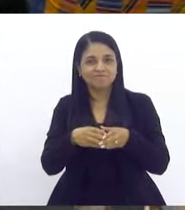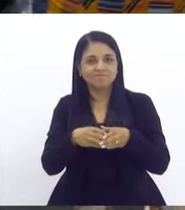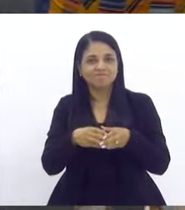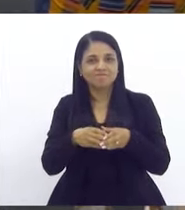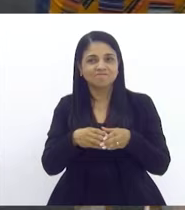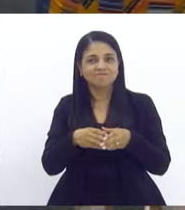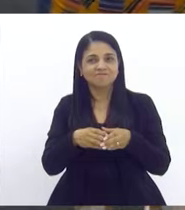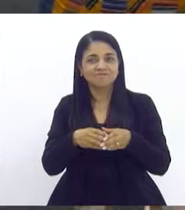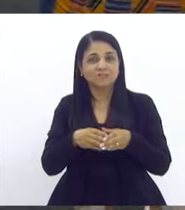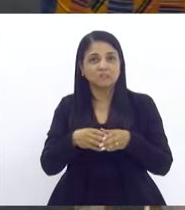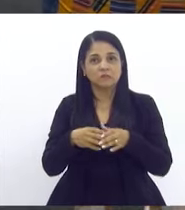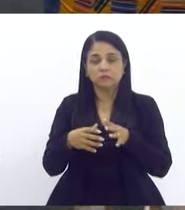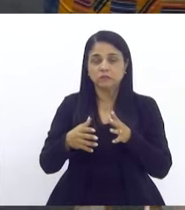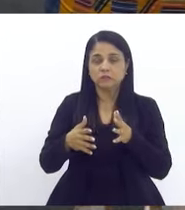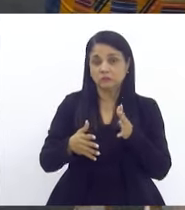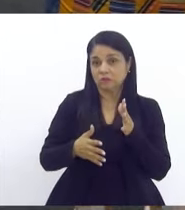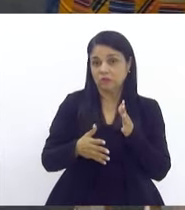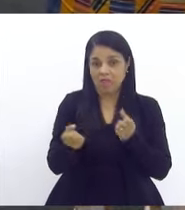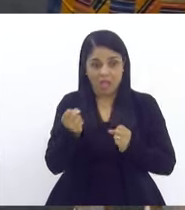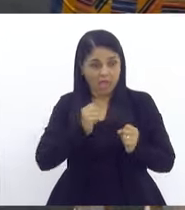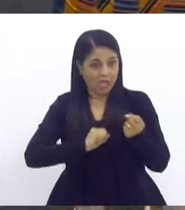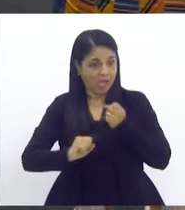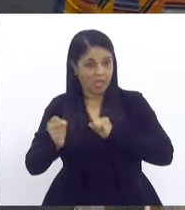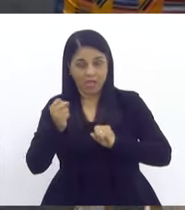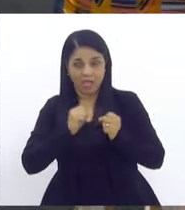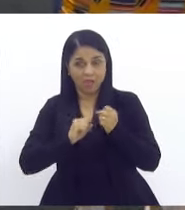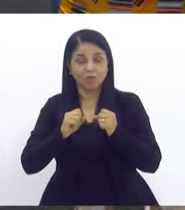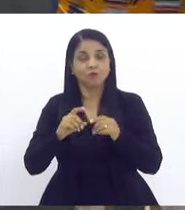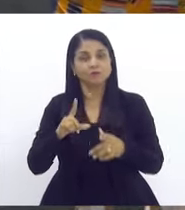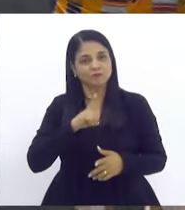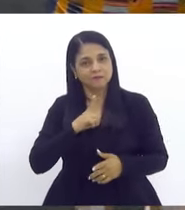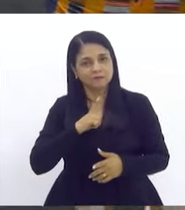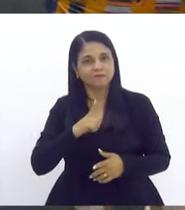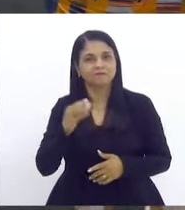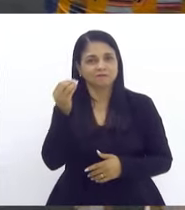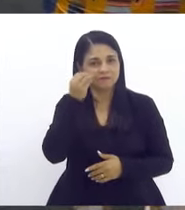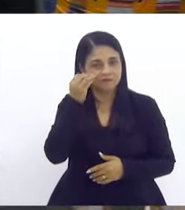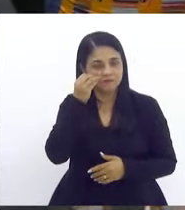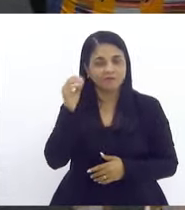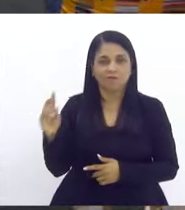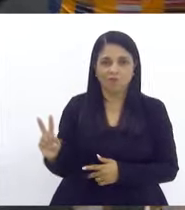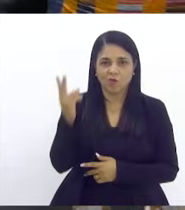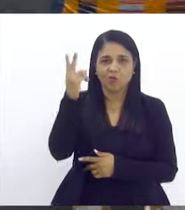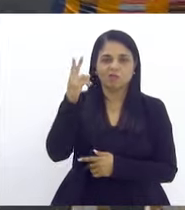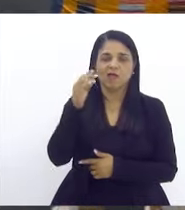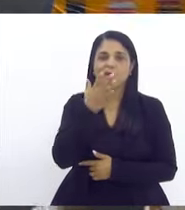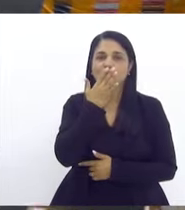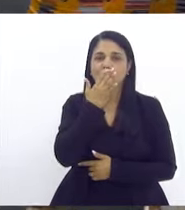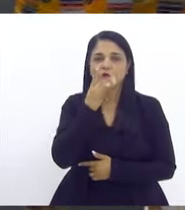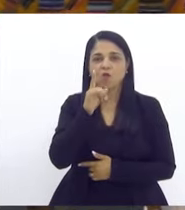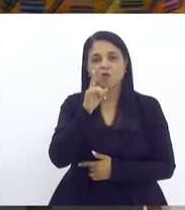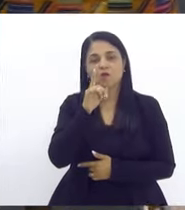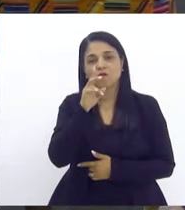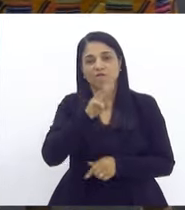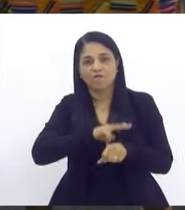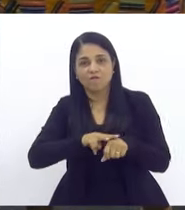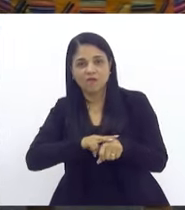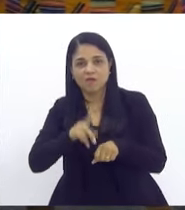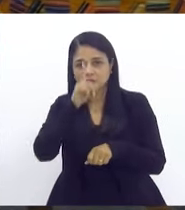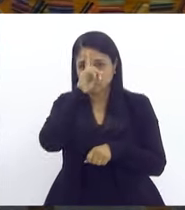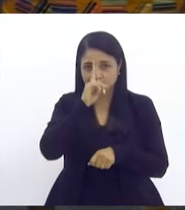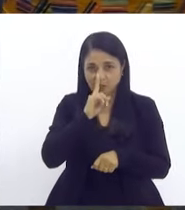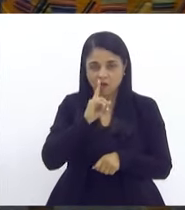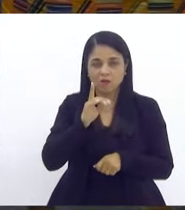um pandemônio se surge quando se tenta valorizar as cores verde e amarela, quando tenta se valorizar o